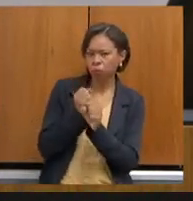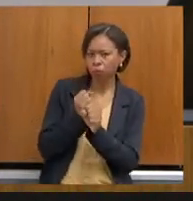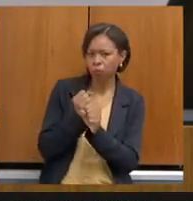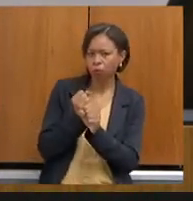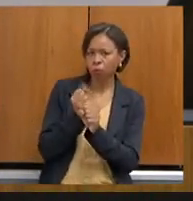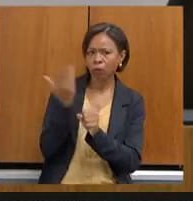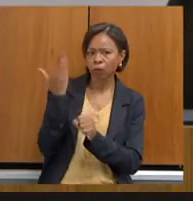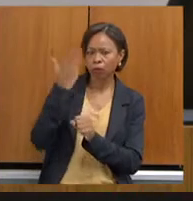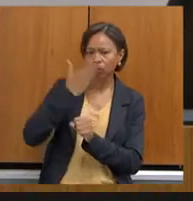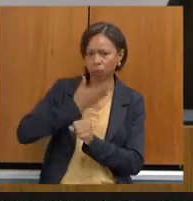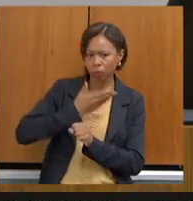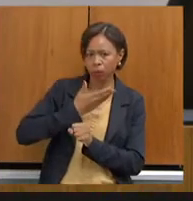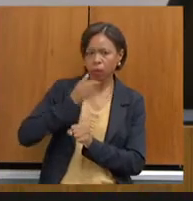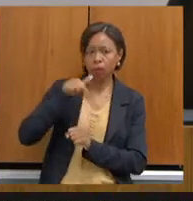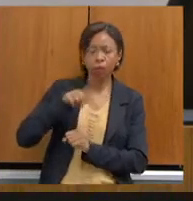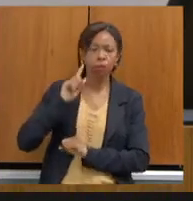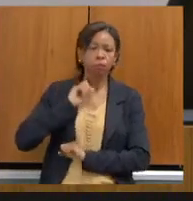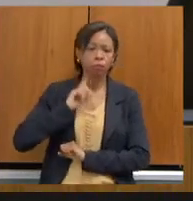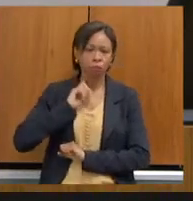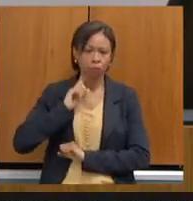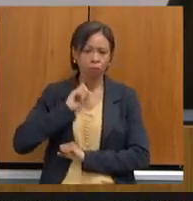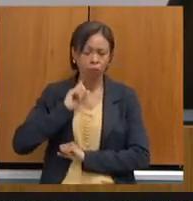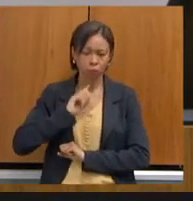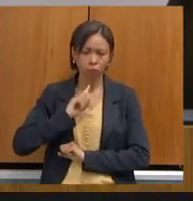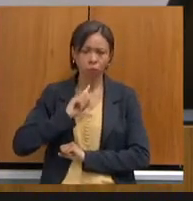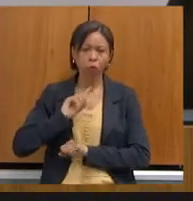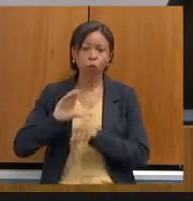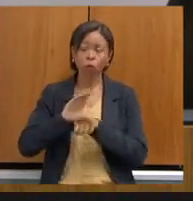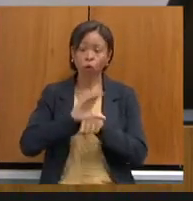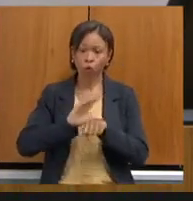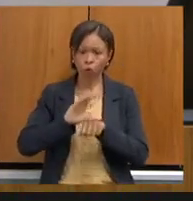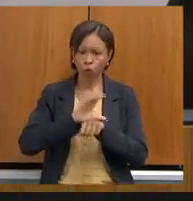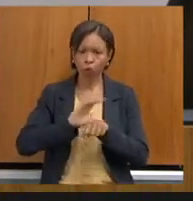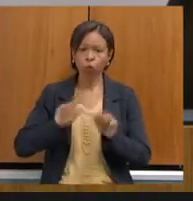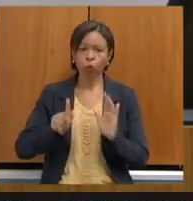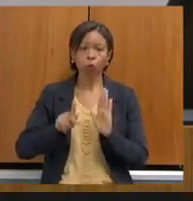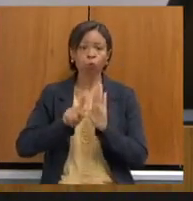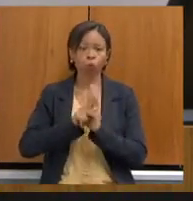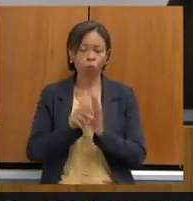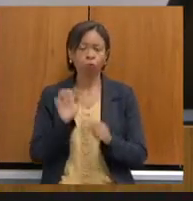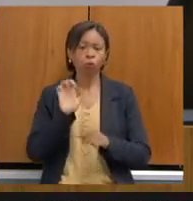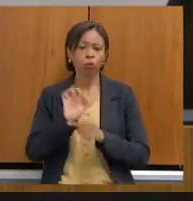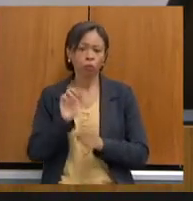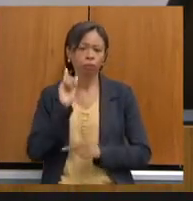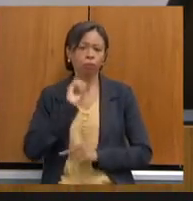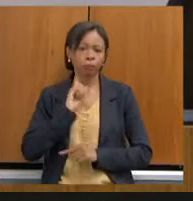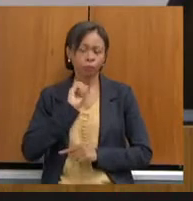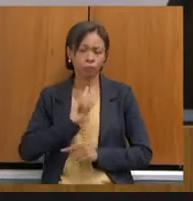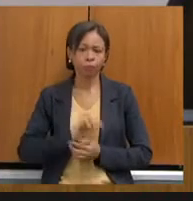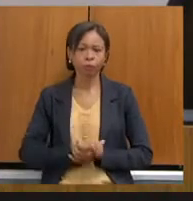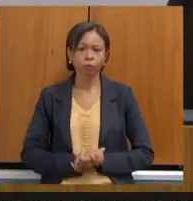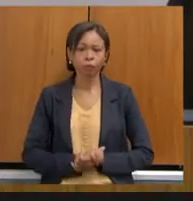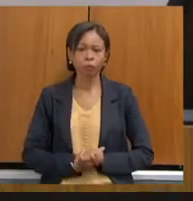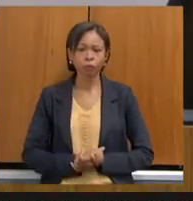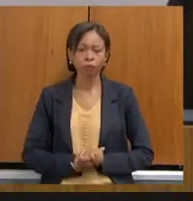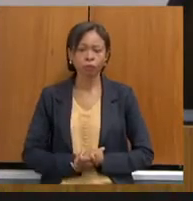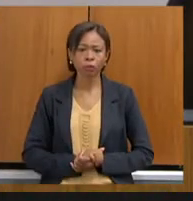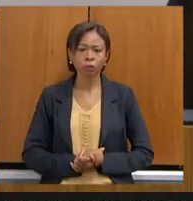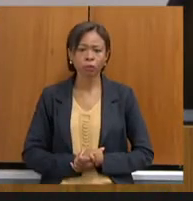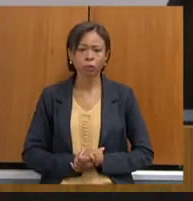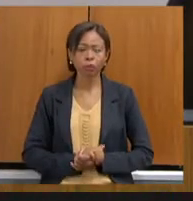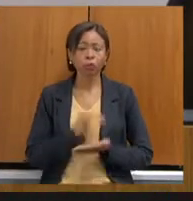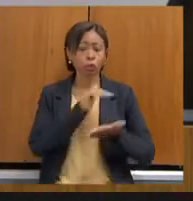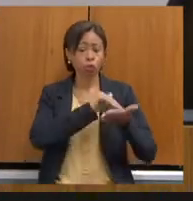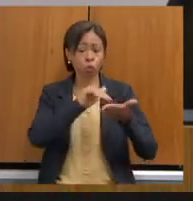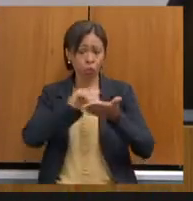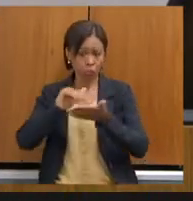Constitucional do Estado número 99/2019 por ele o secretário de estado e